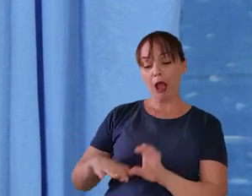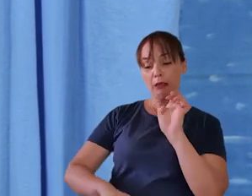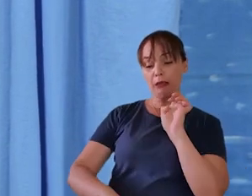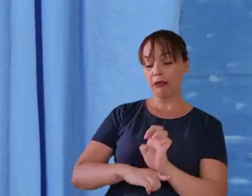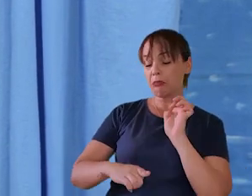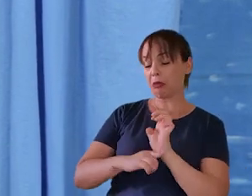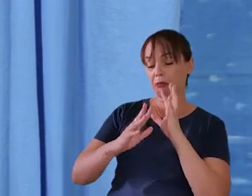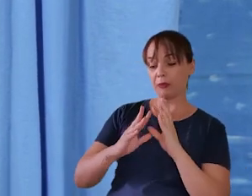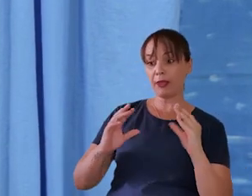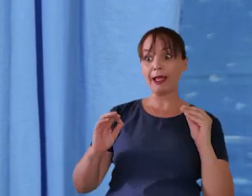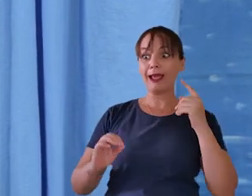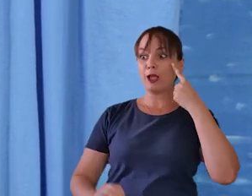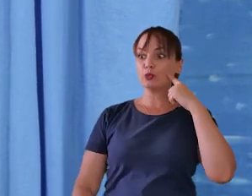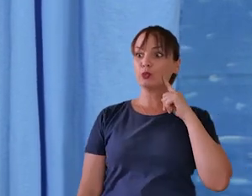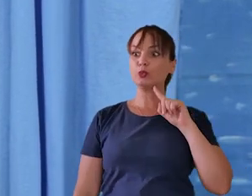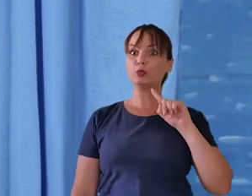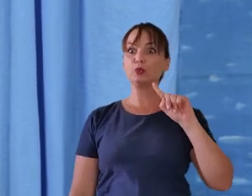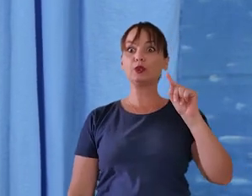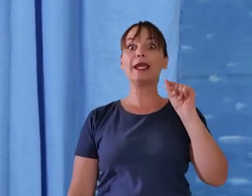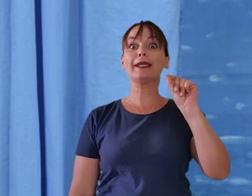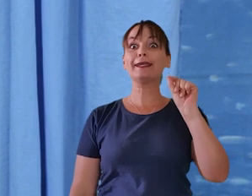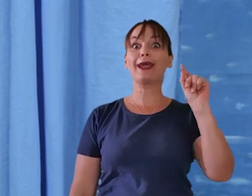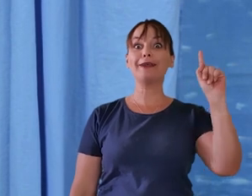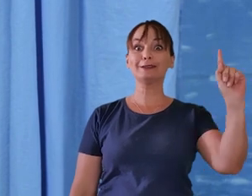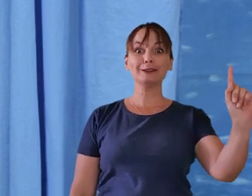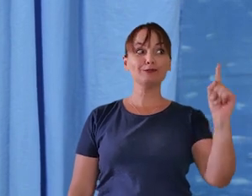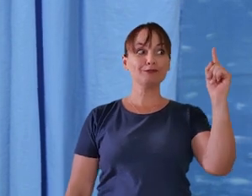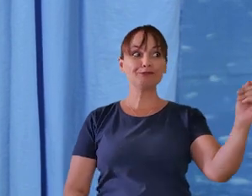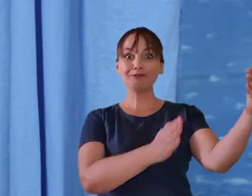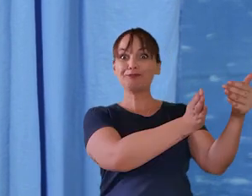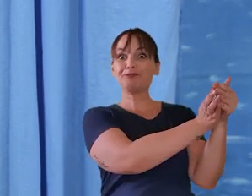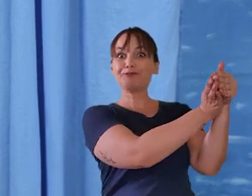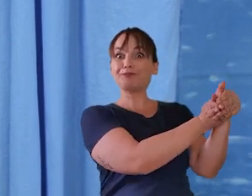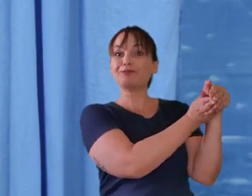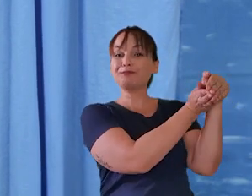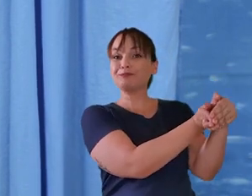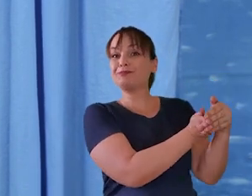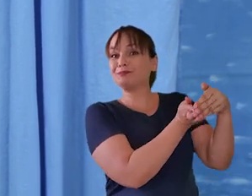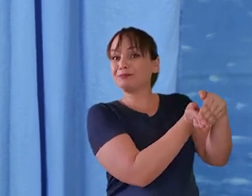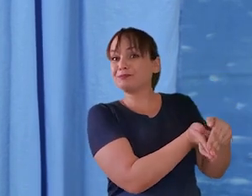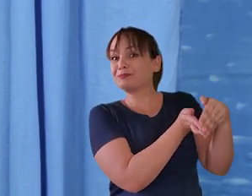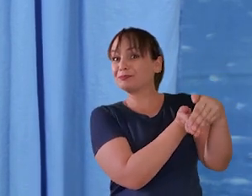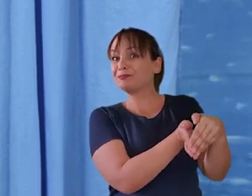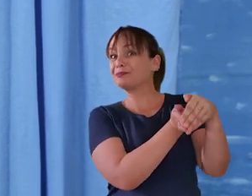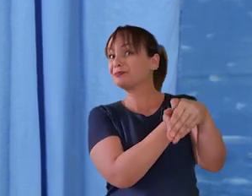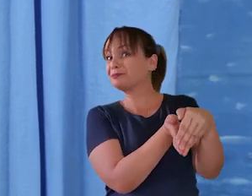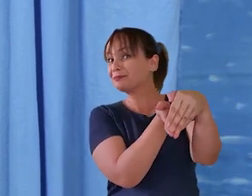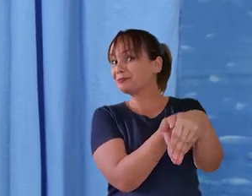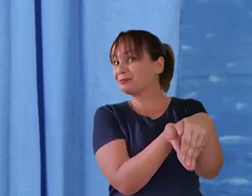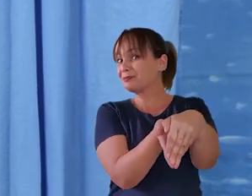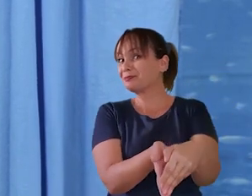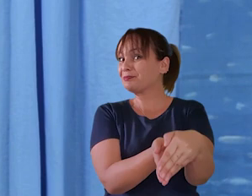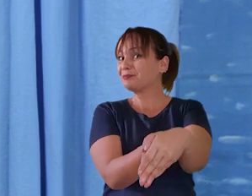num certo dia, quem vem lá, na sua canoa? Vou contar até três e